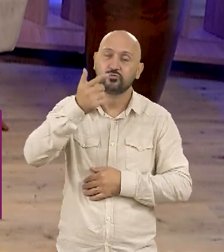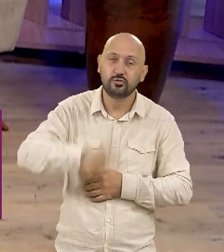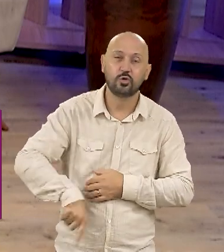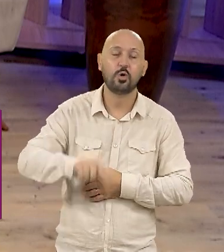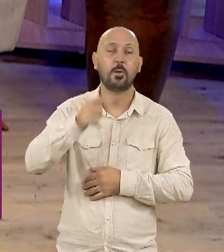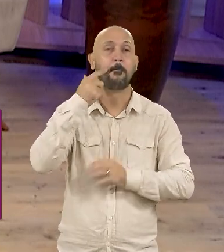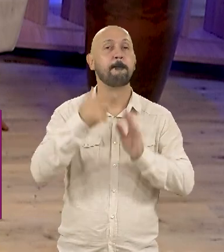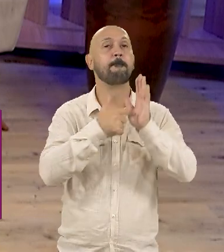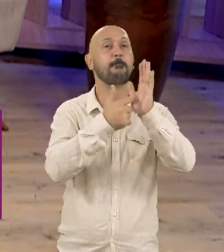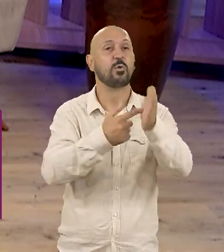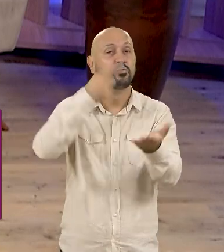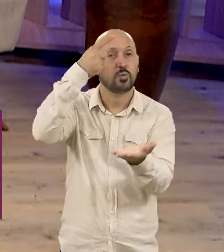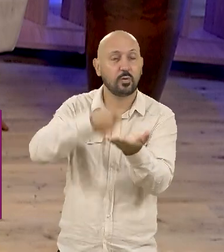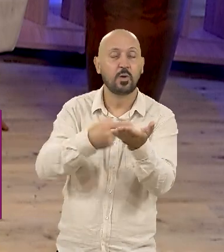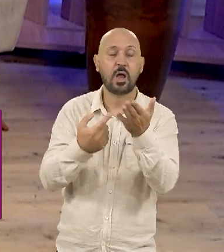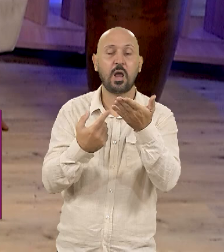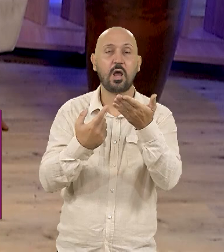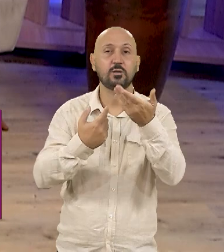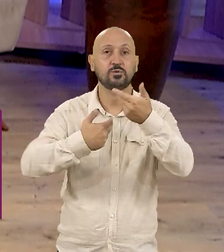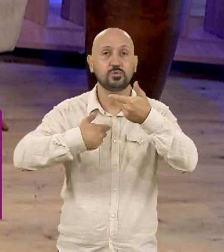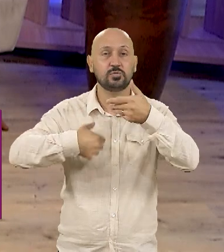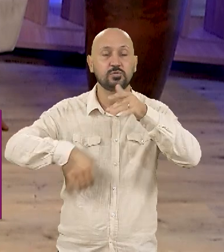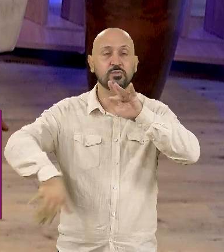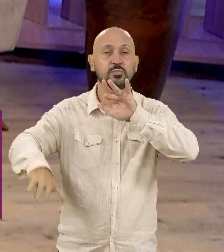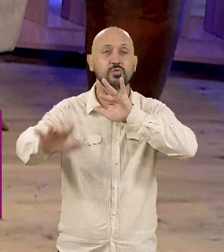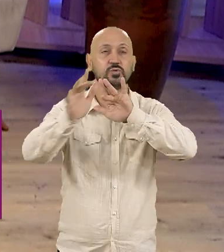novamente vínculos com os amigos,